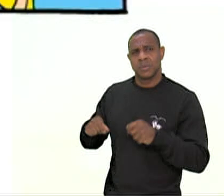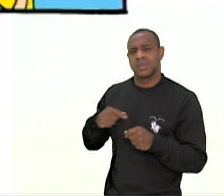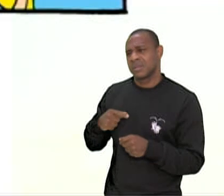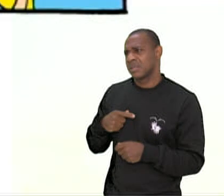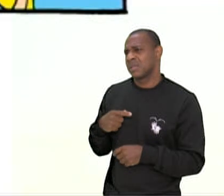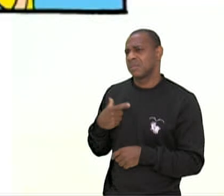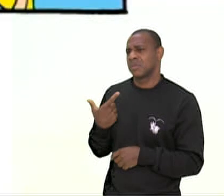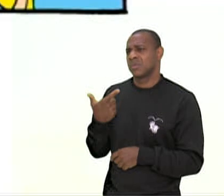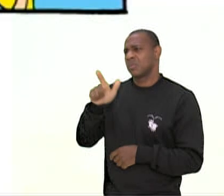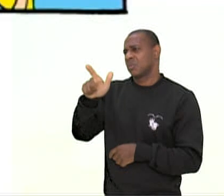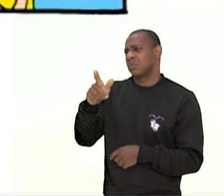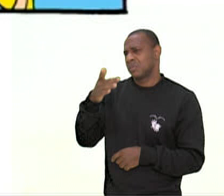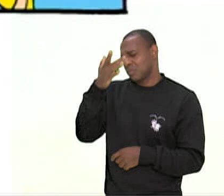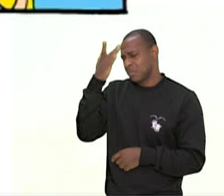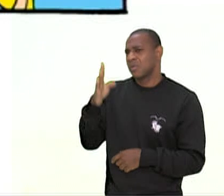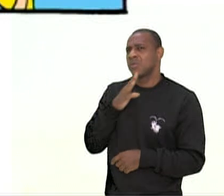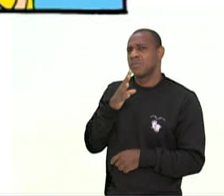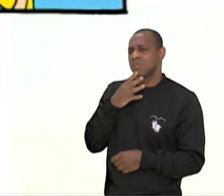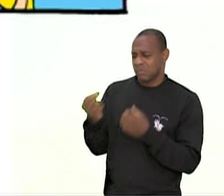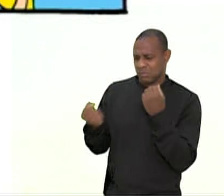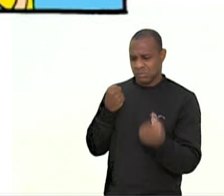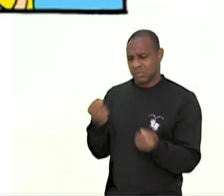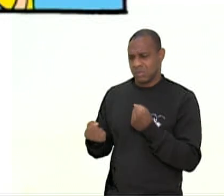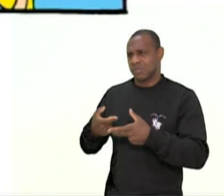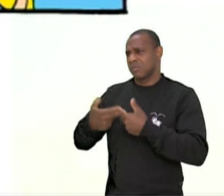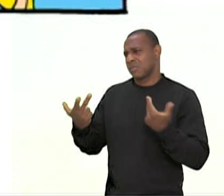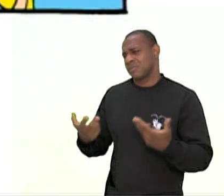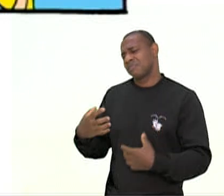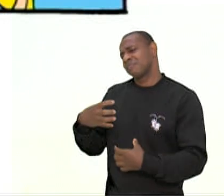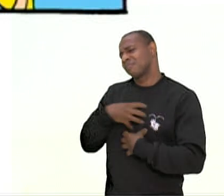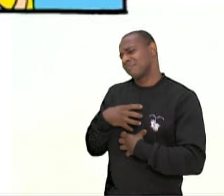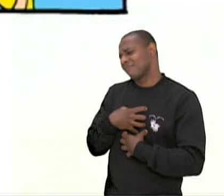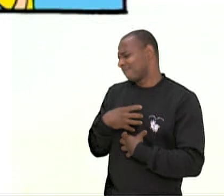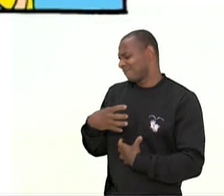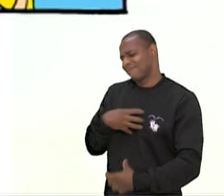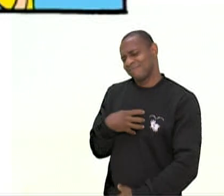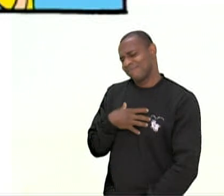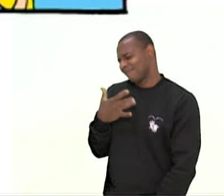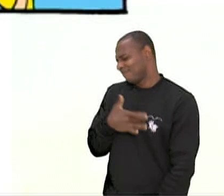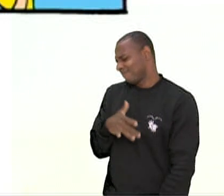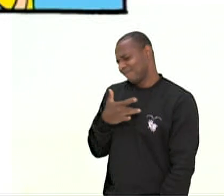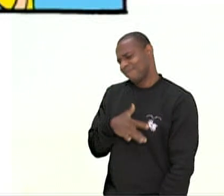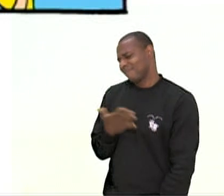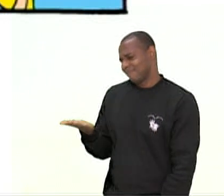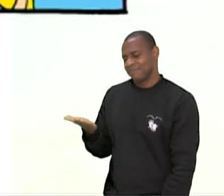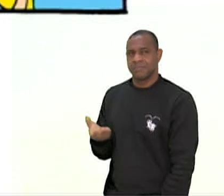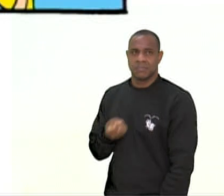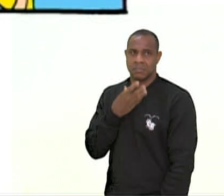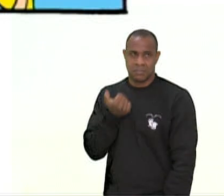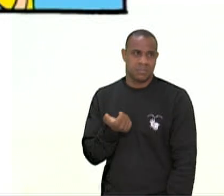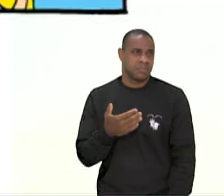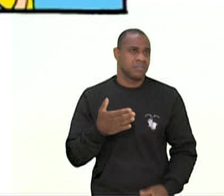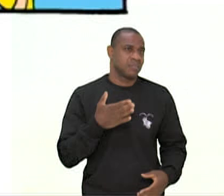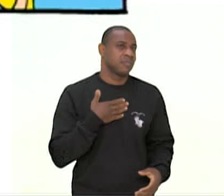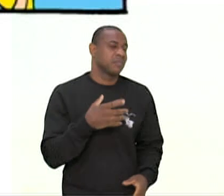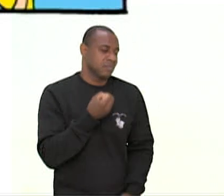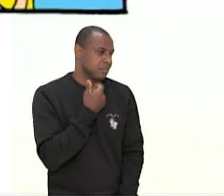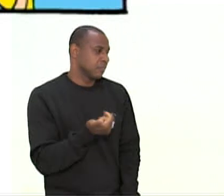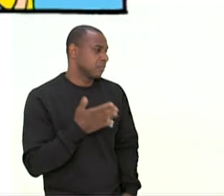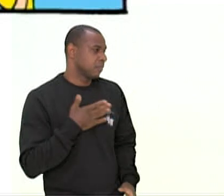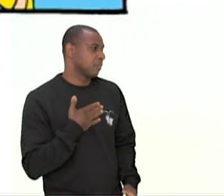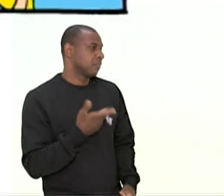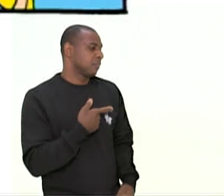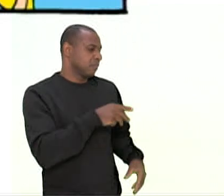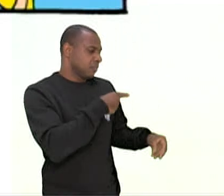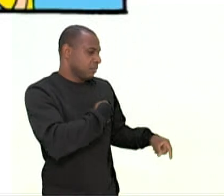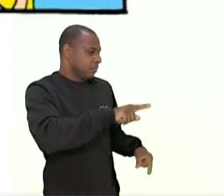com uma gostosona que conheceu na academia? Sinto muito. Tudo bem, já me senti vingada quando ele a